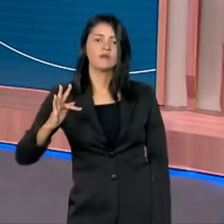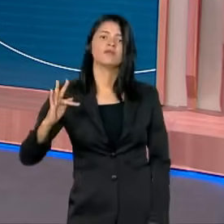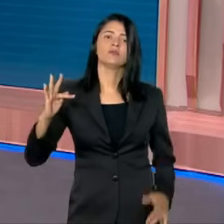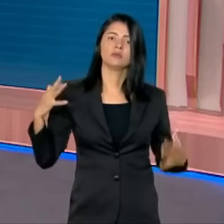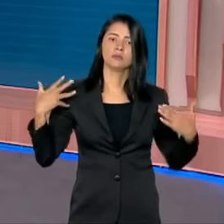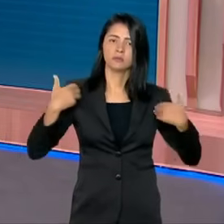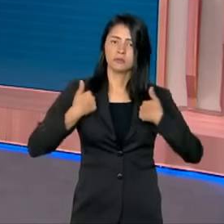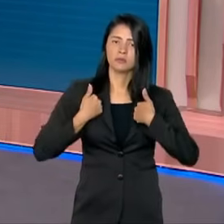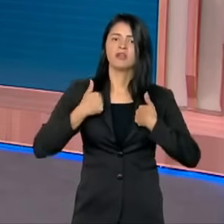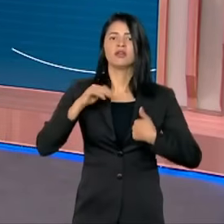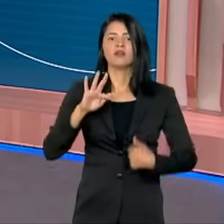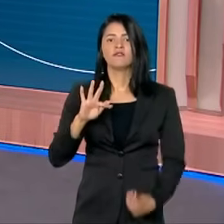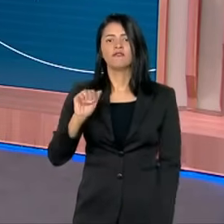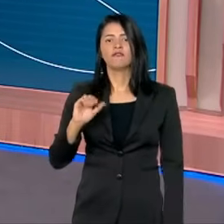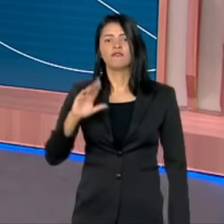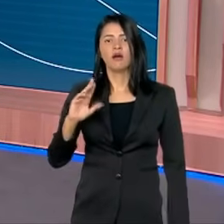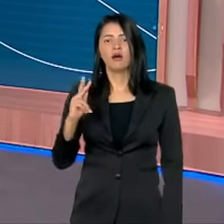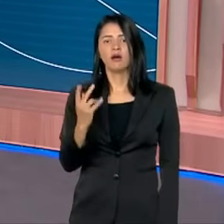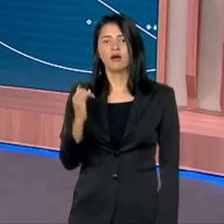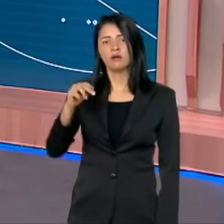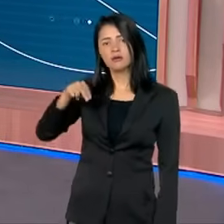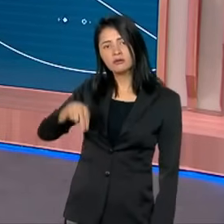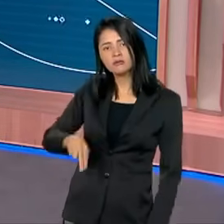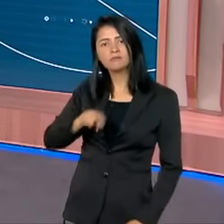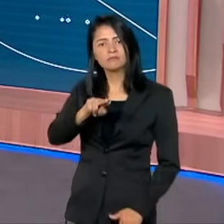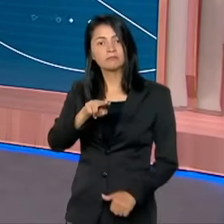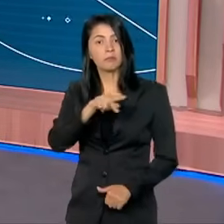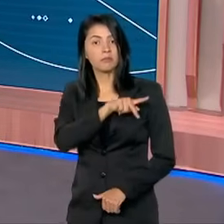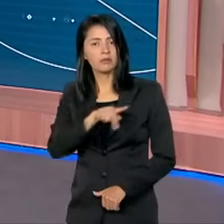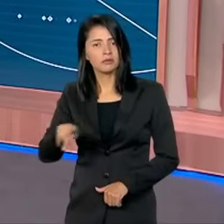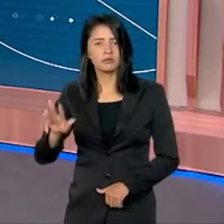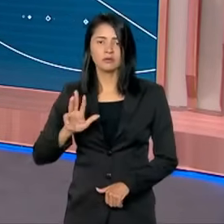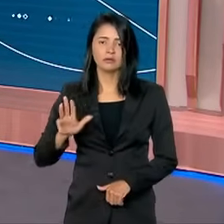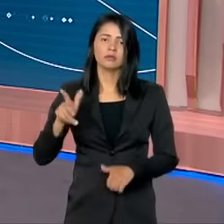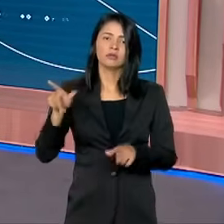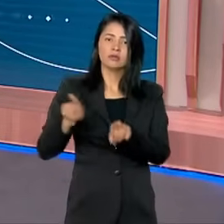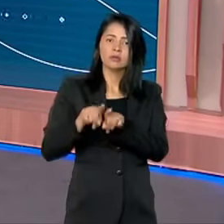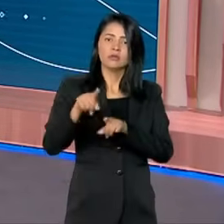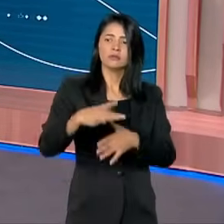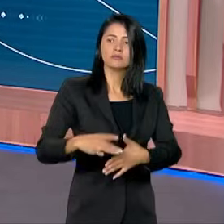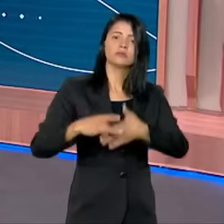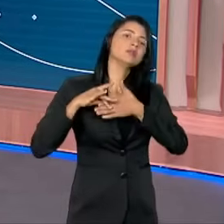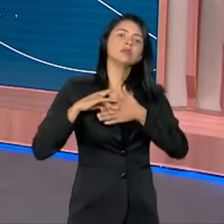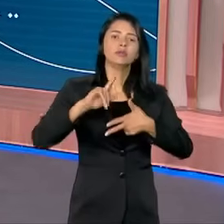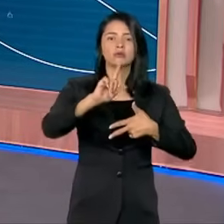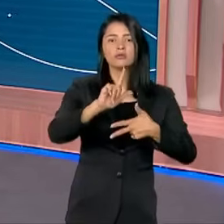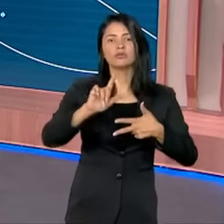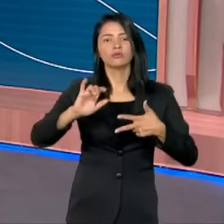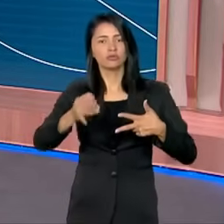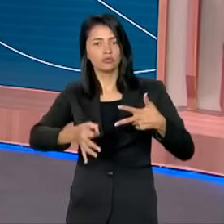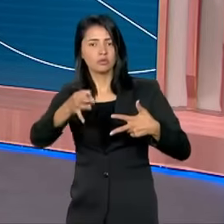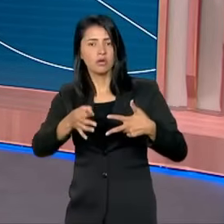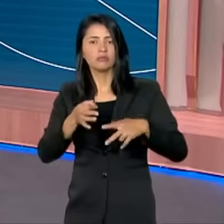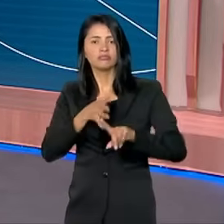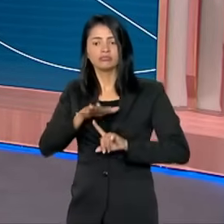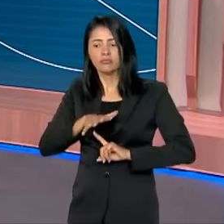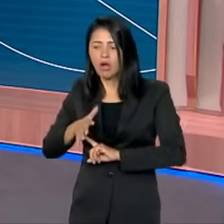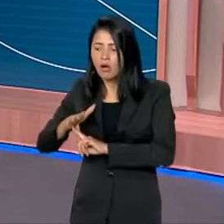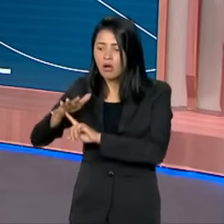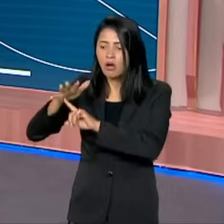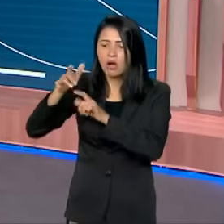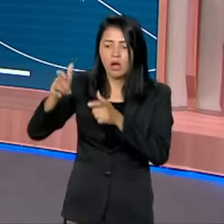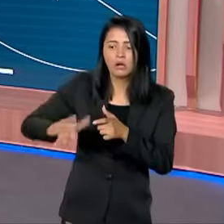ministro Edson Fachin. O presidente Lula e os líderes dos poderes legislativo e judiciário sobrevoaram hoje